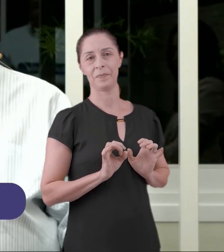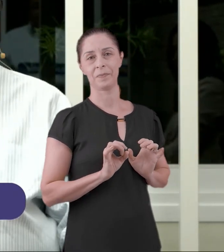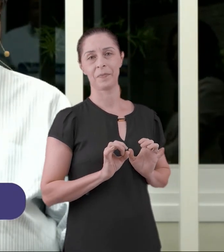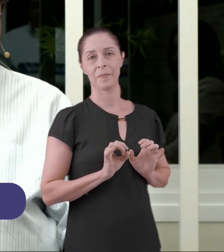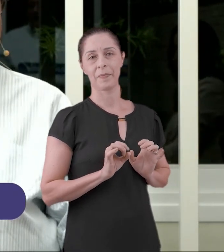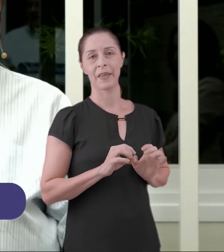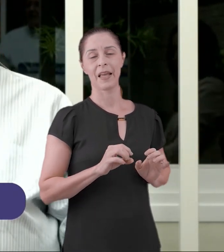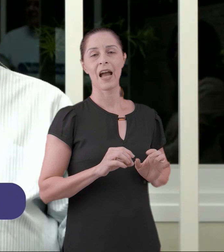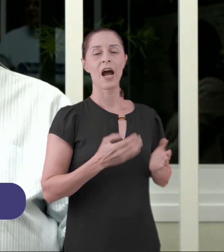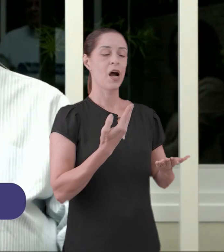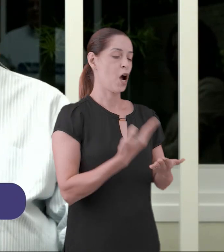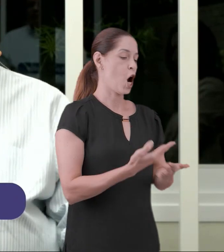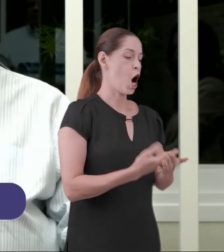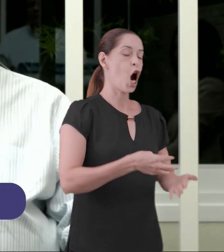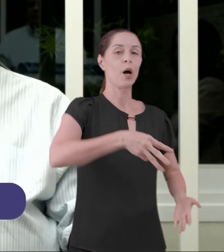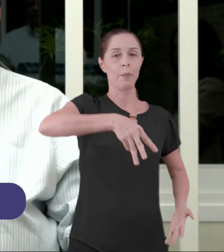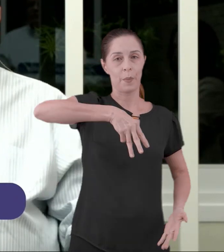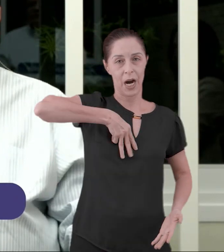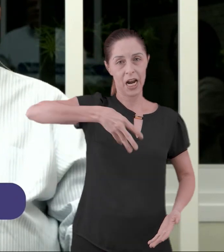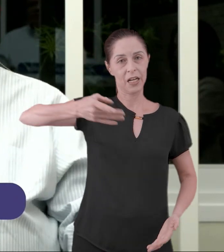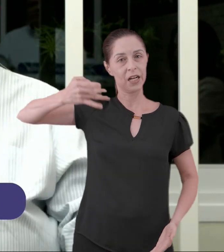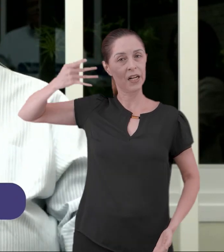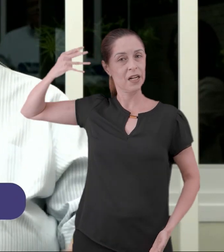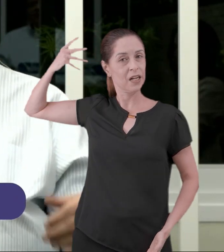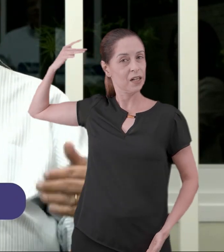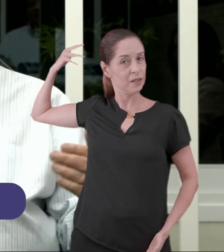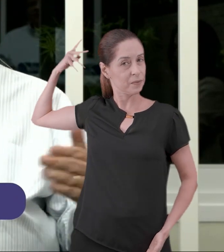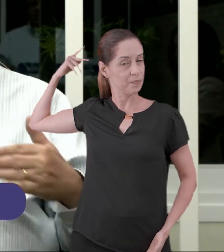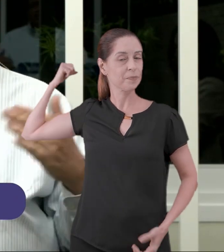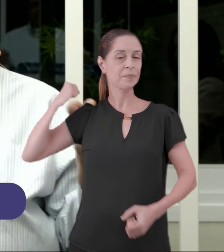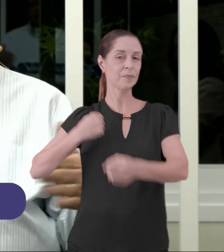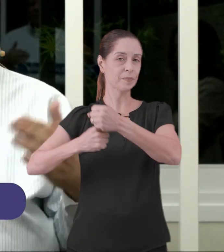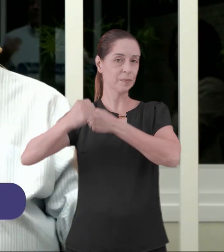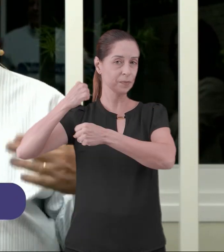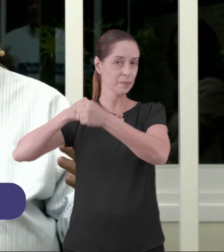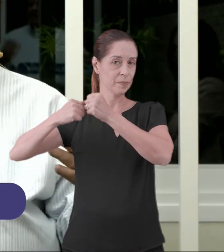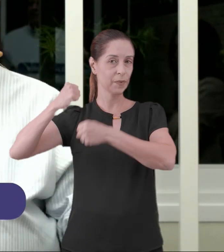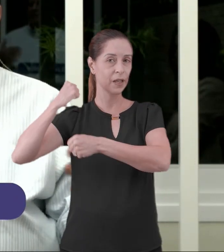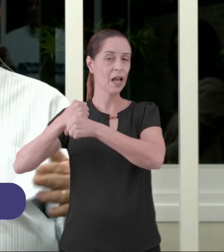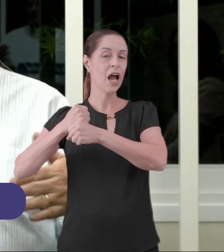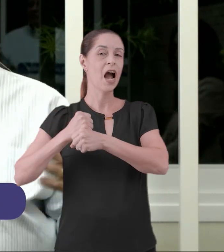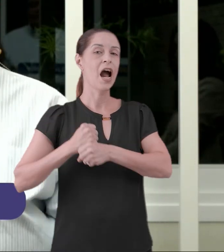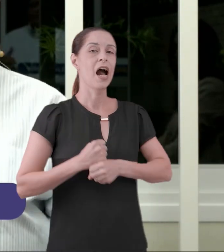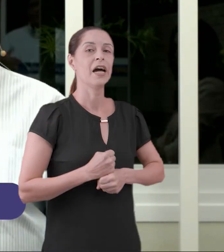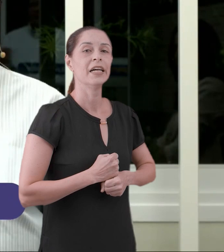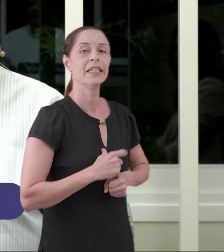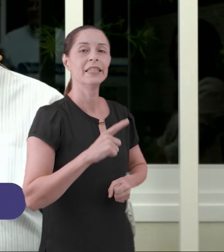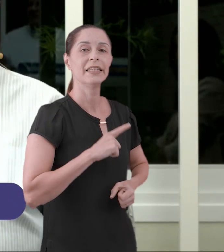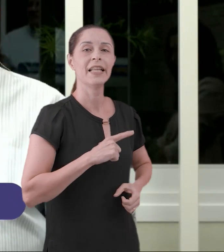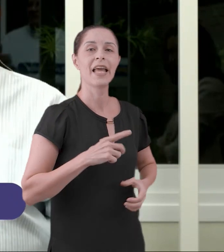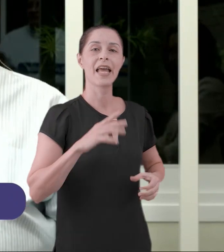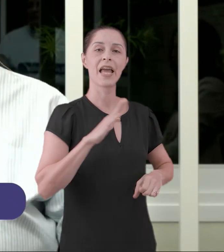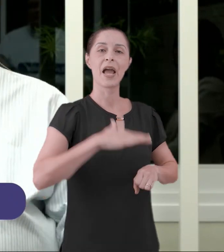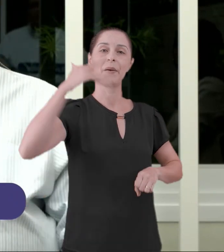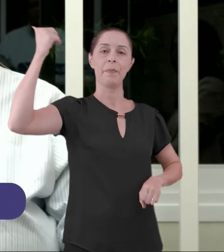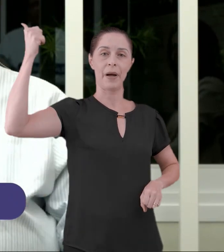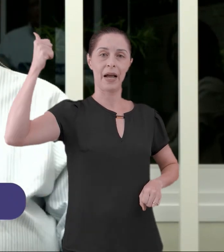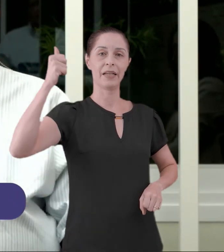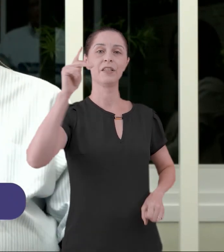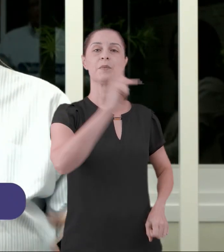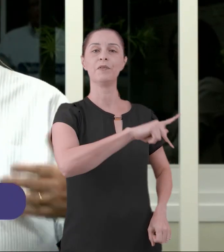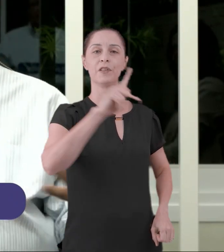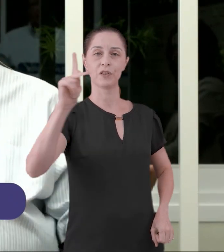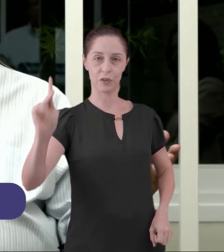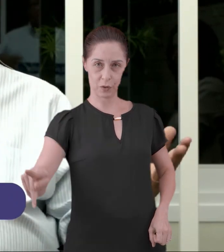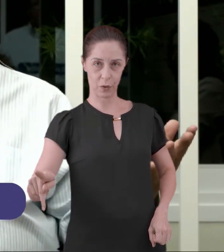o Mackenzie, né, já começou alguns anos atrás, tem que contratar mais professores, porque cada criança dessa exige...